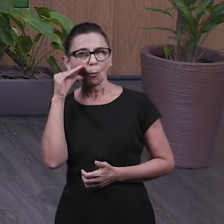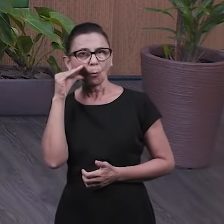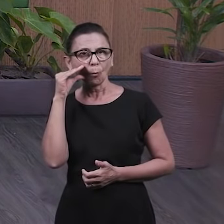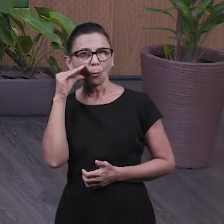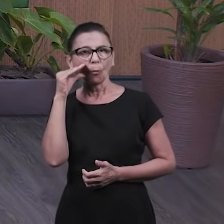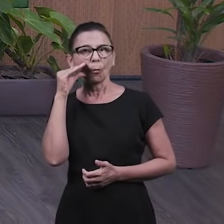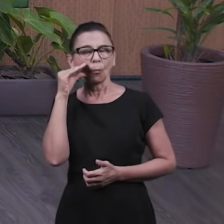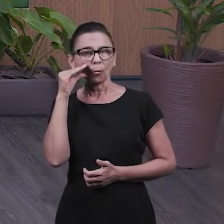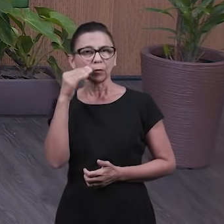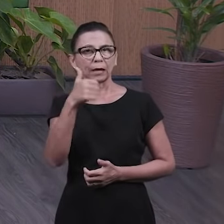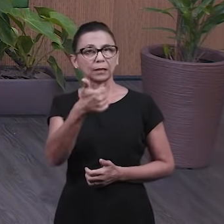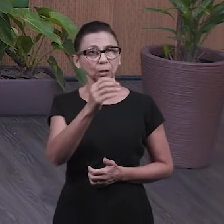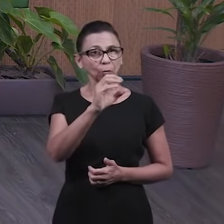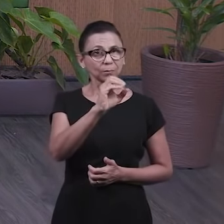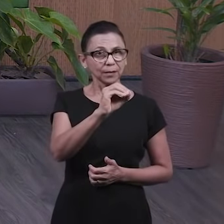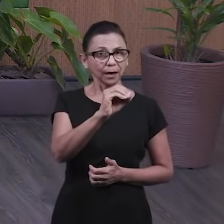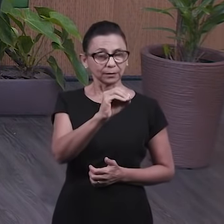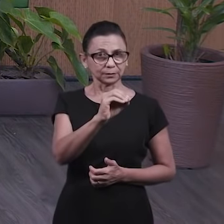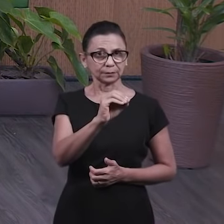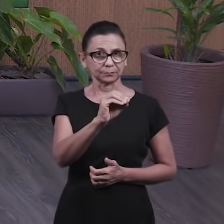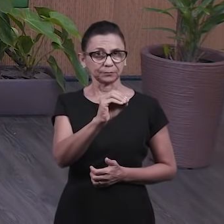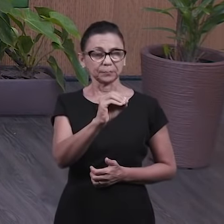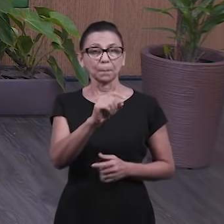lâmpadas com óleo e com fogo.